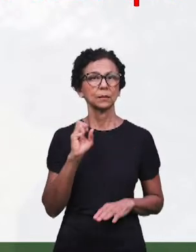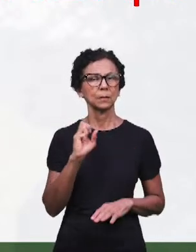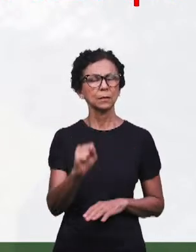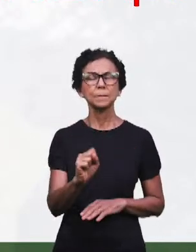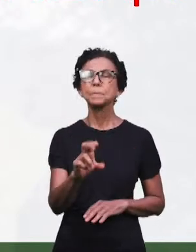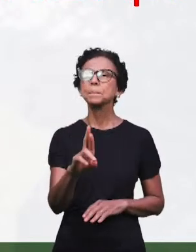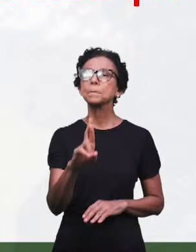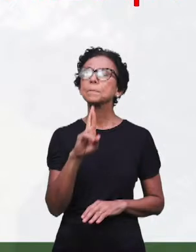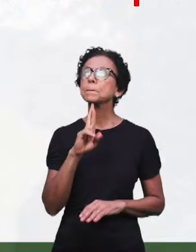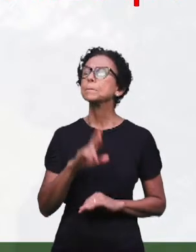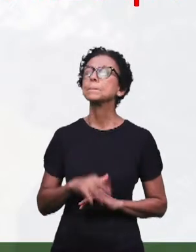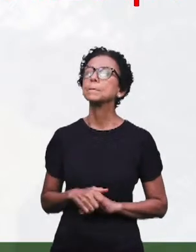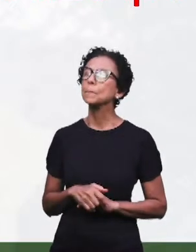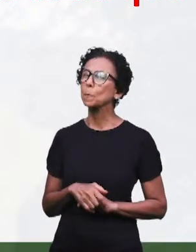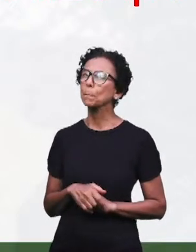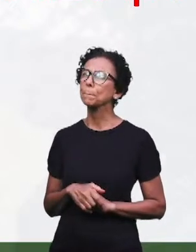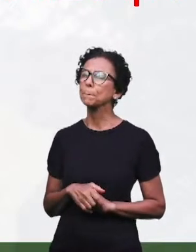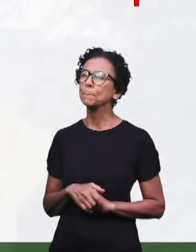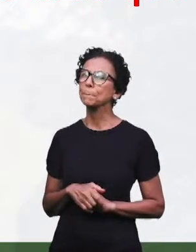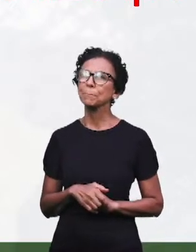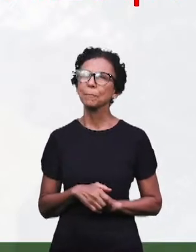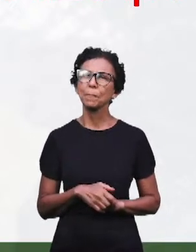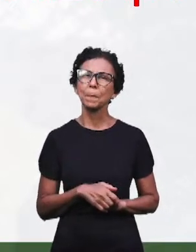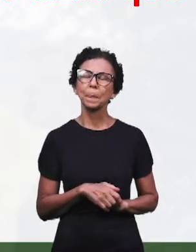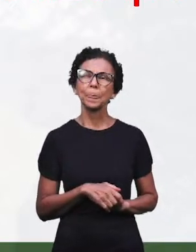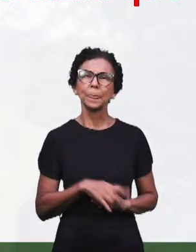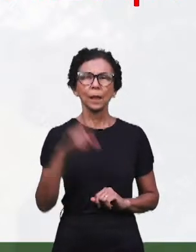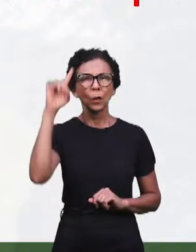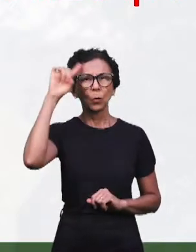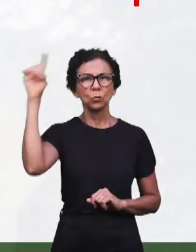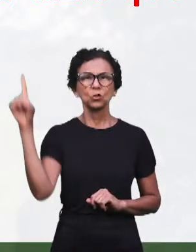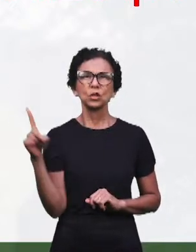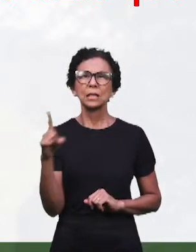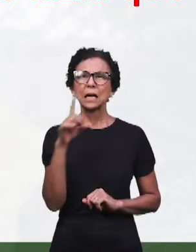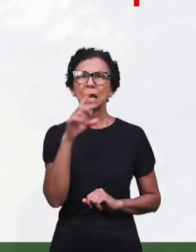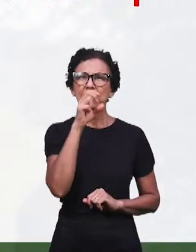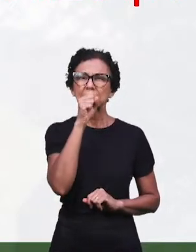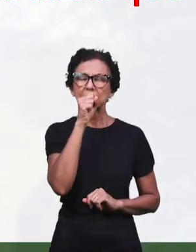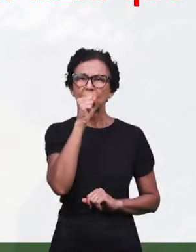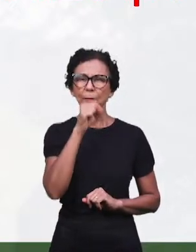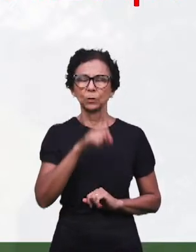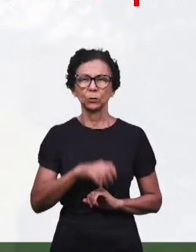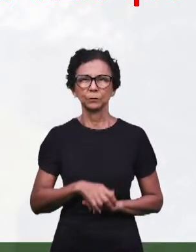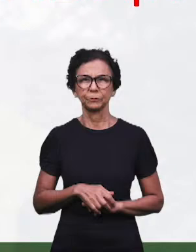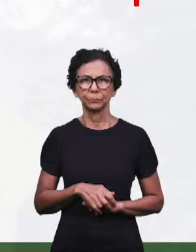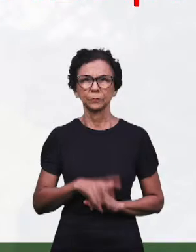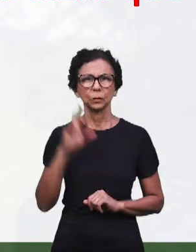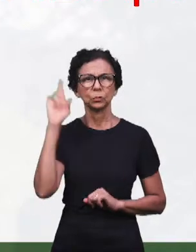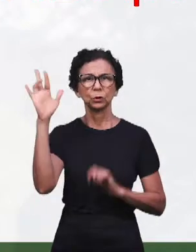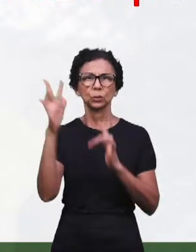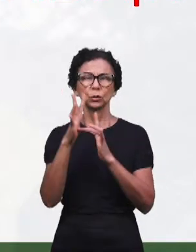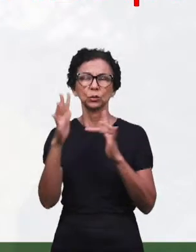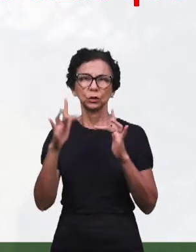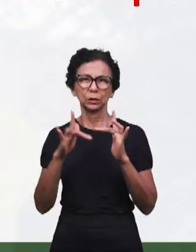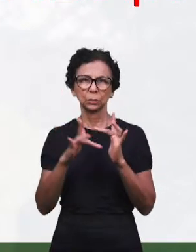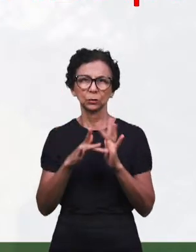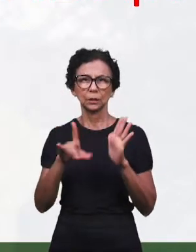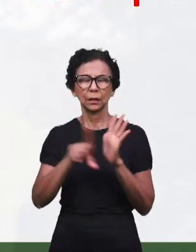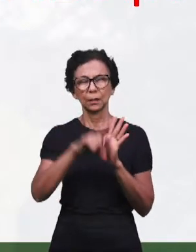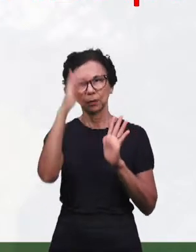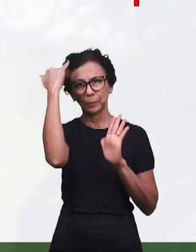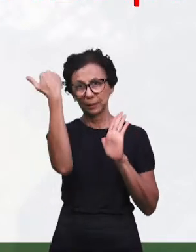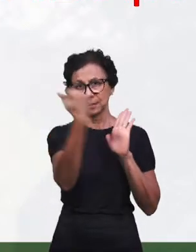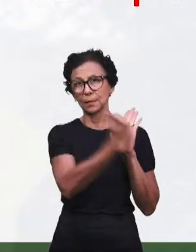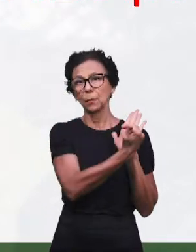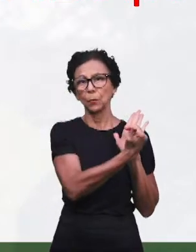Jesus guardou o sábado? Vamos agora falar de um assunto que é muito importante para nós, que é relacionado à questão de dia